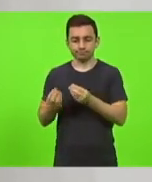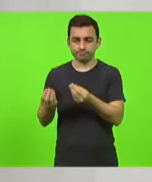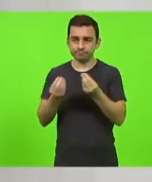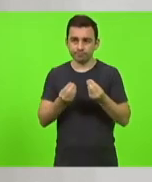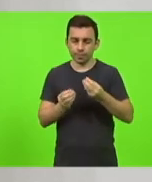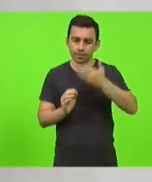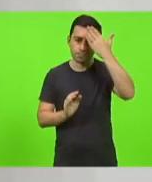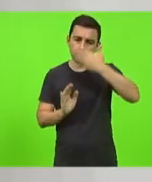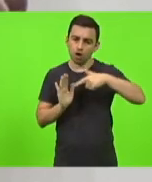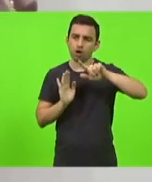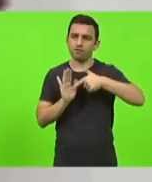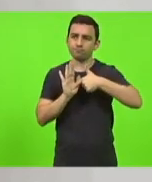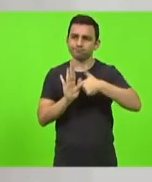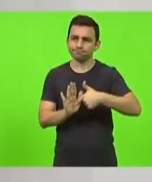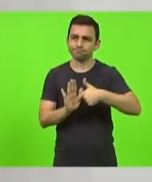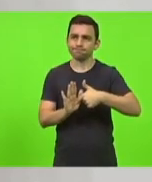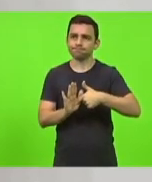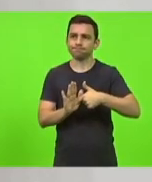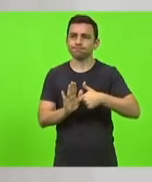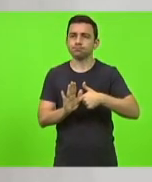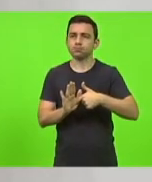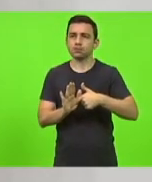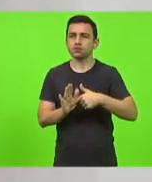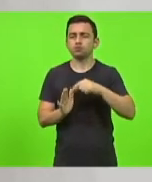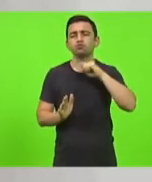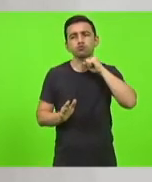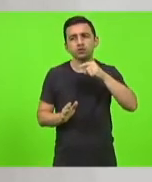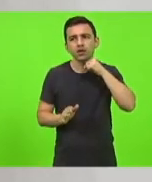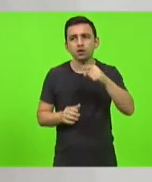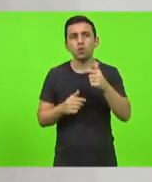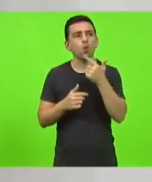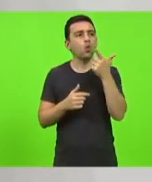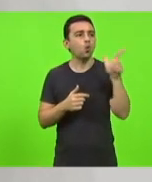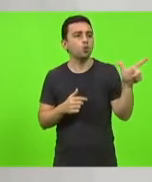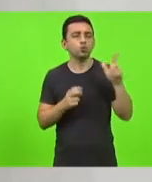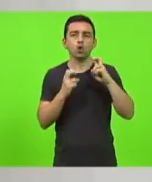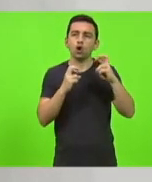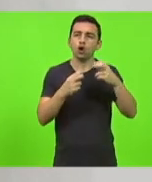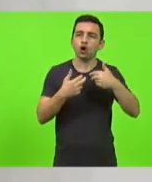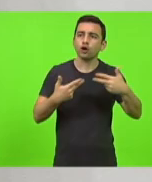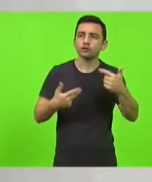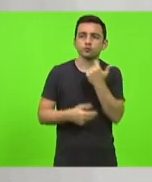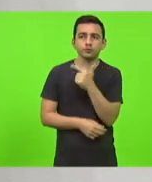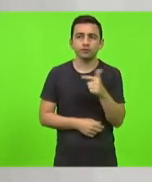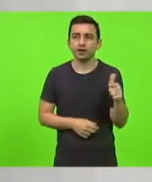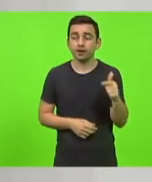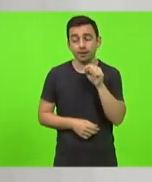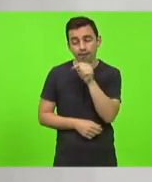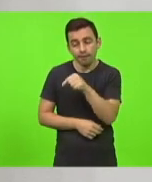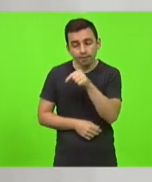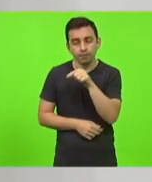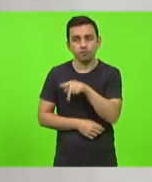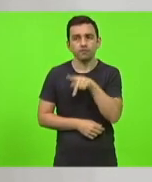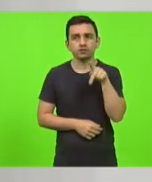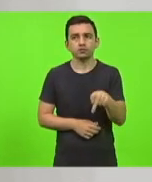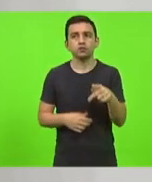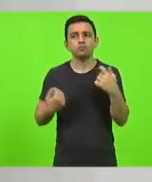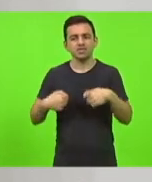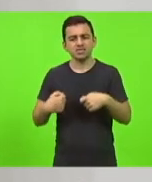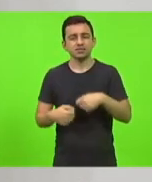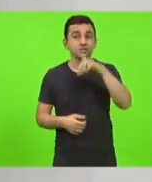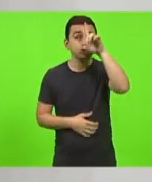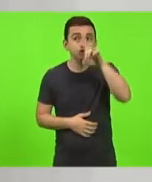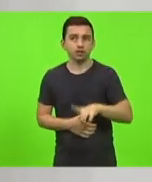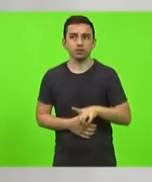comprovar que ele não pode utilizar um outro meio de transporte, esse professor terá o direito